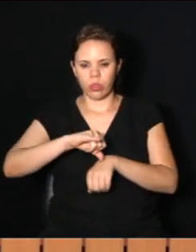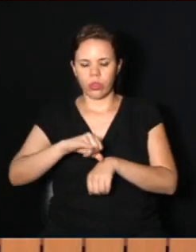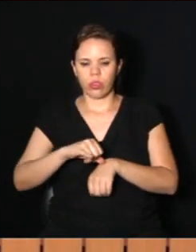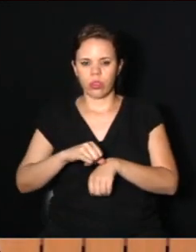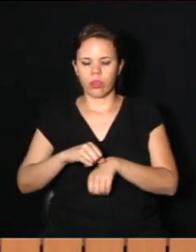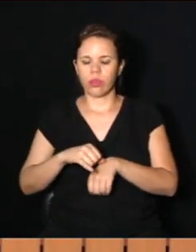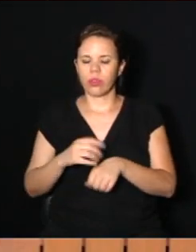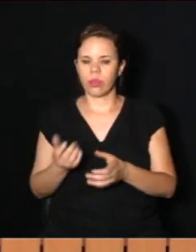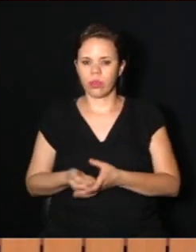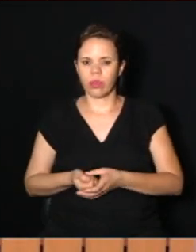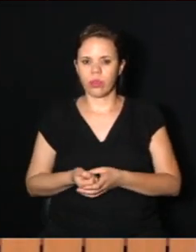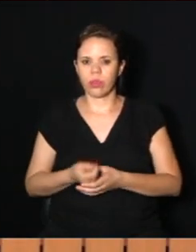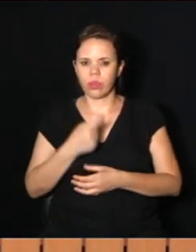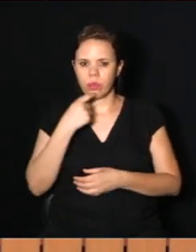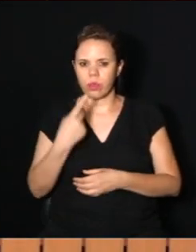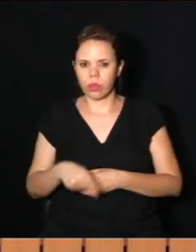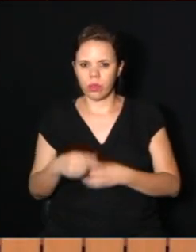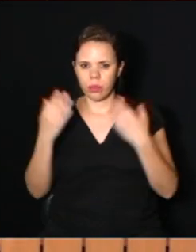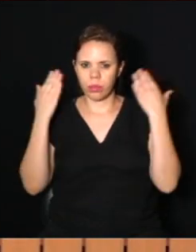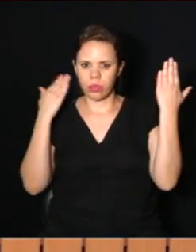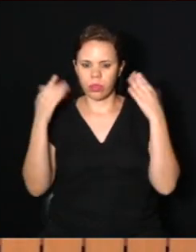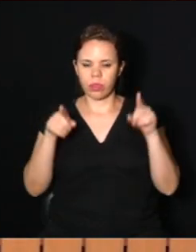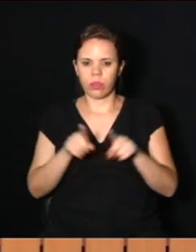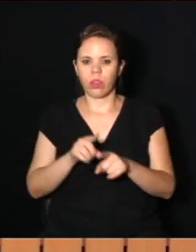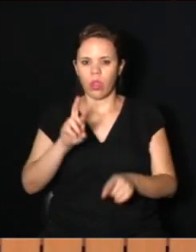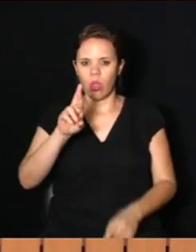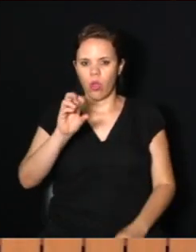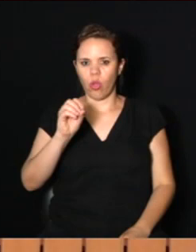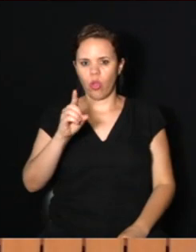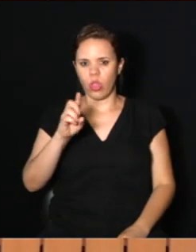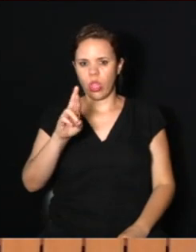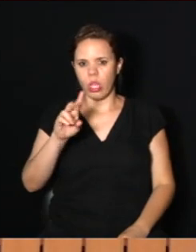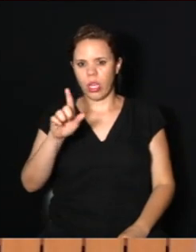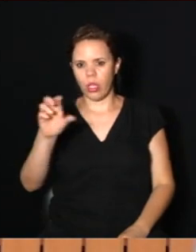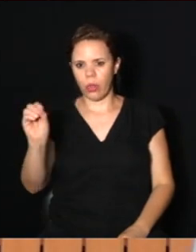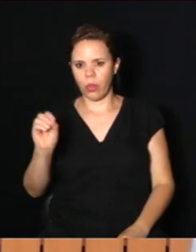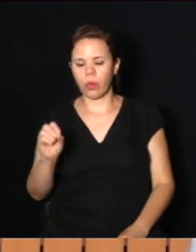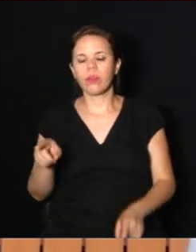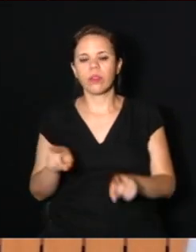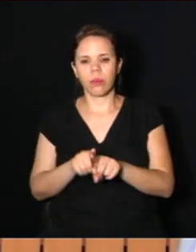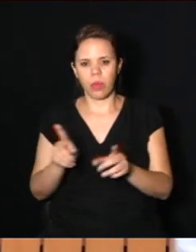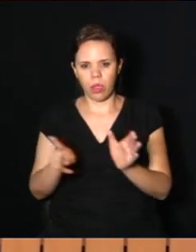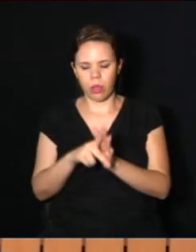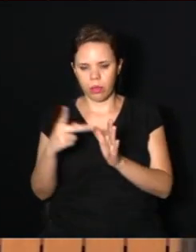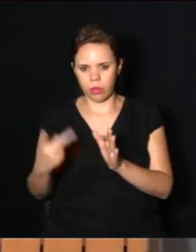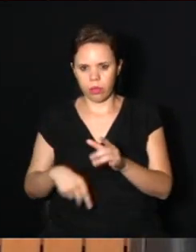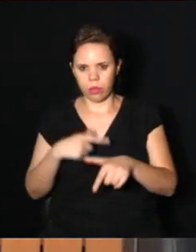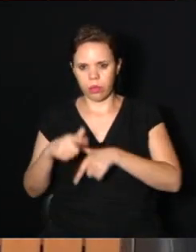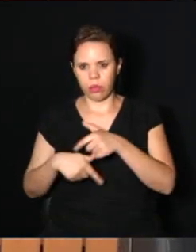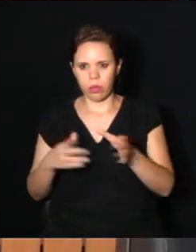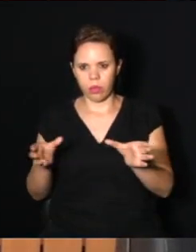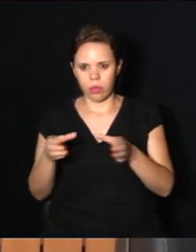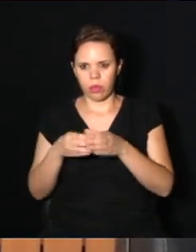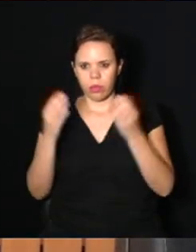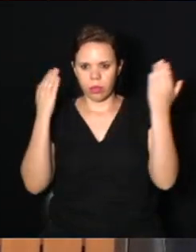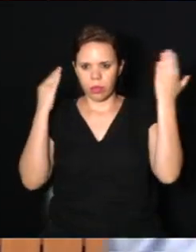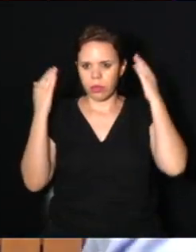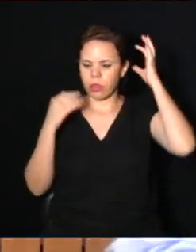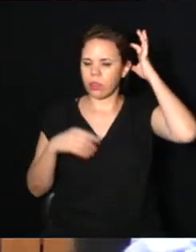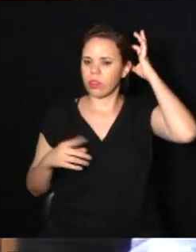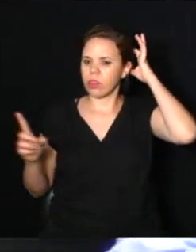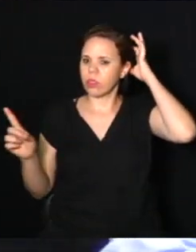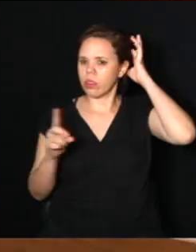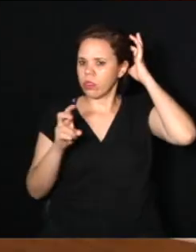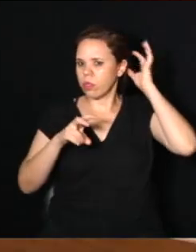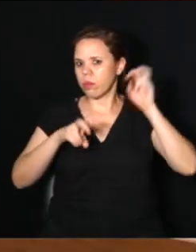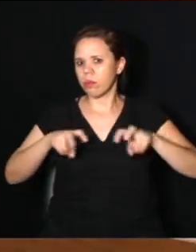de Campinas, e também o Rodrigo Presoto, que também é do Conselho Regional de Psicologia. Por favor, vamos tomar assento aqui.